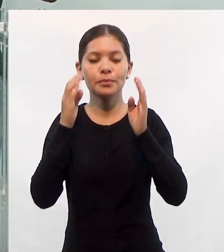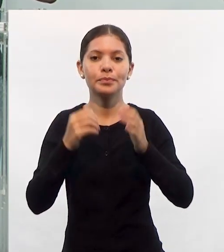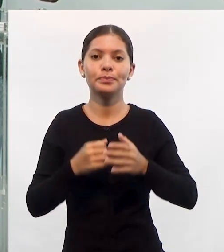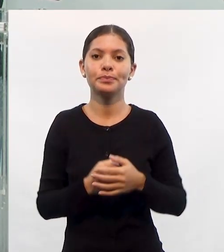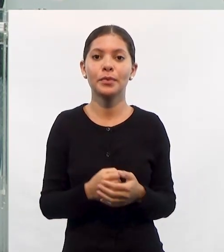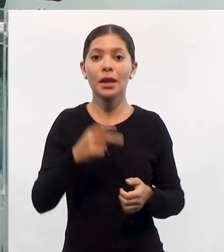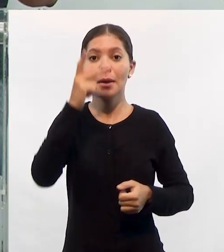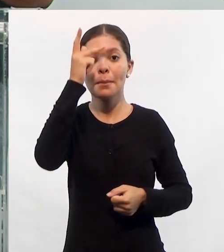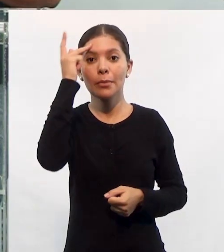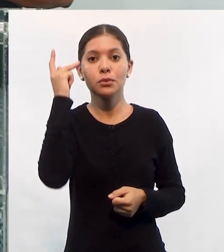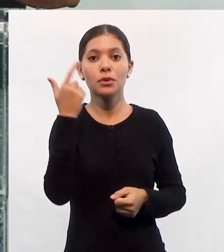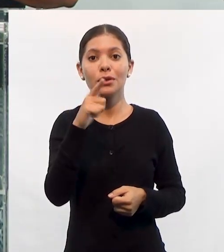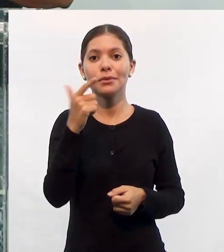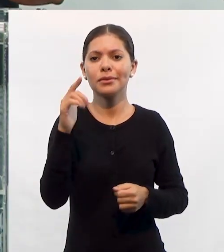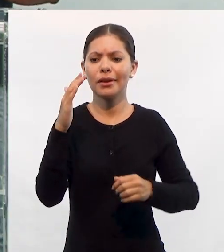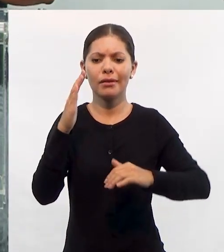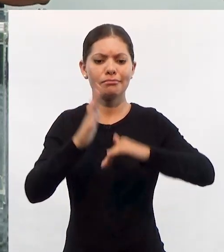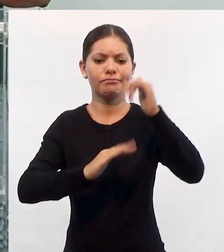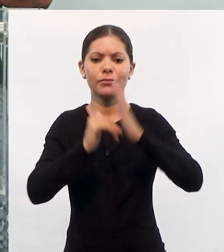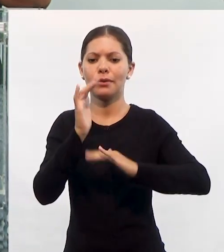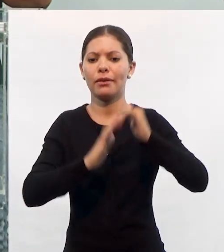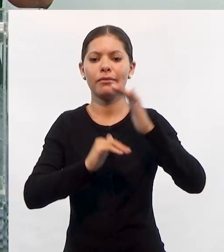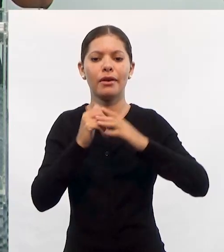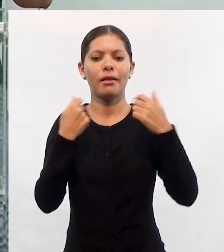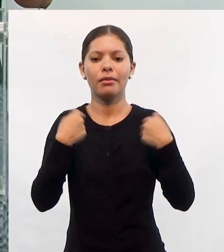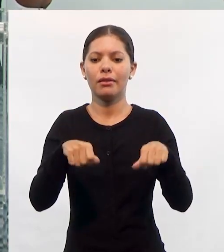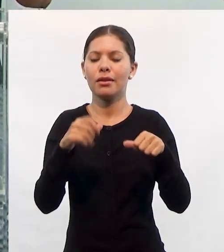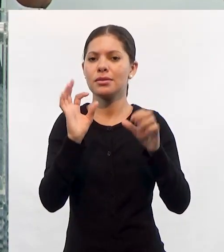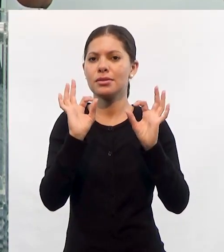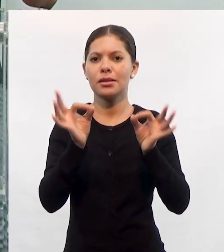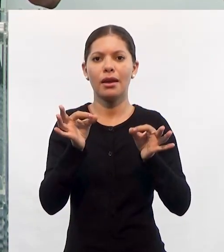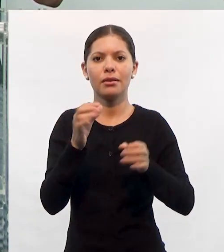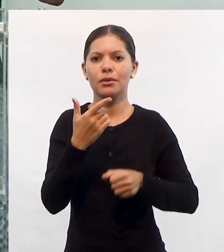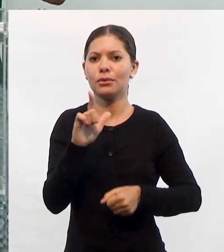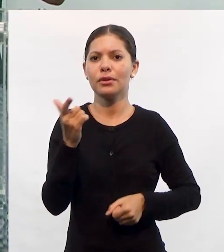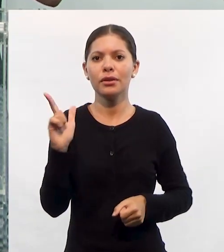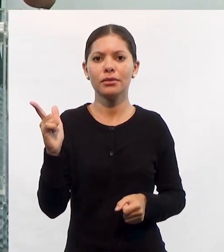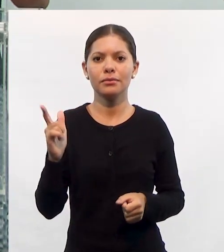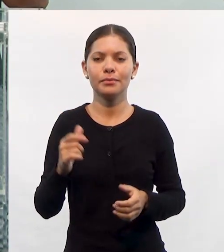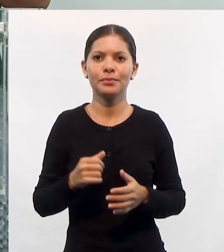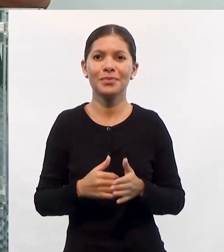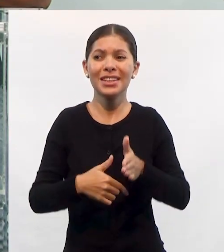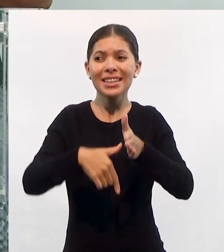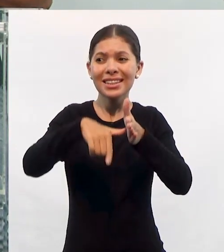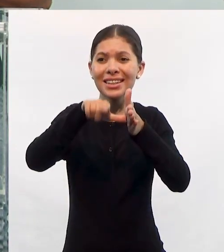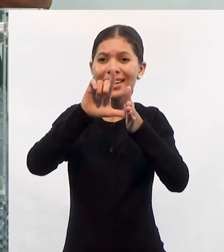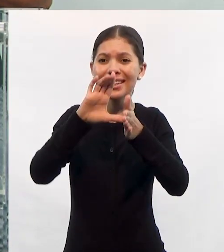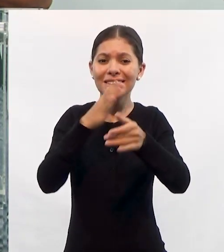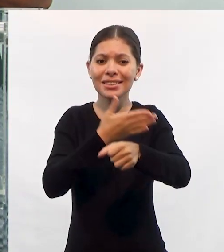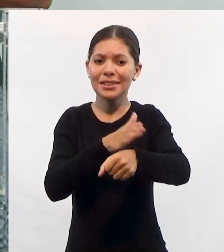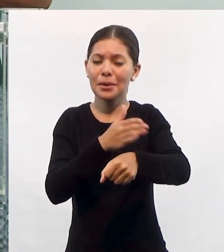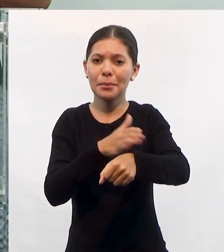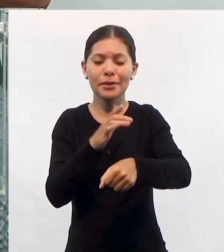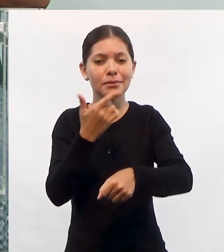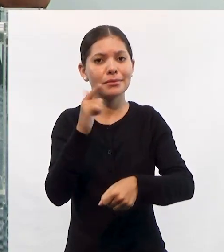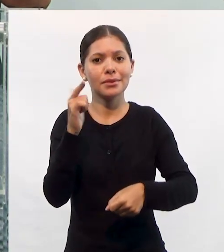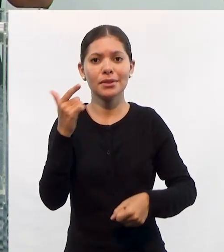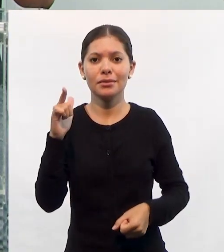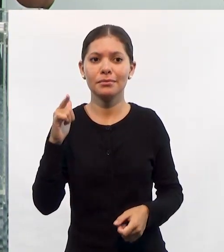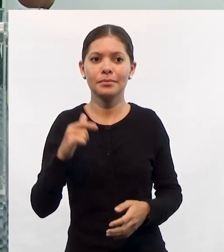que não têm uma mão de obra qualificada. Ou seja, eles não tiveram uma etapa de treinamento